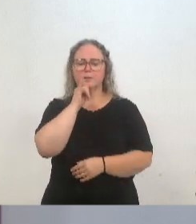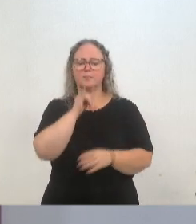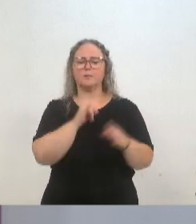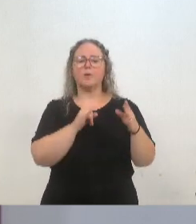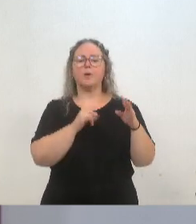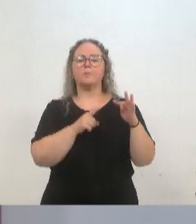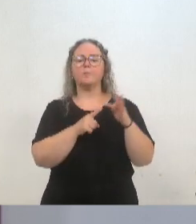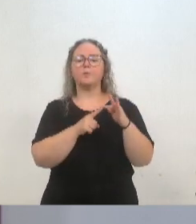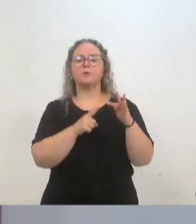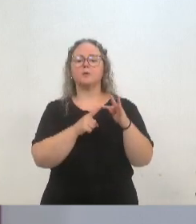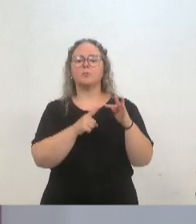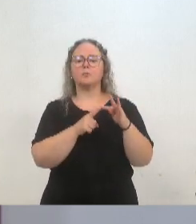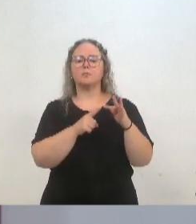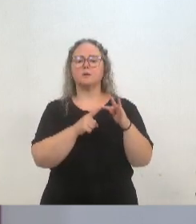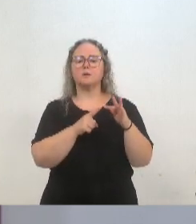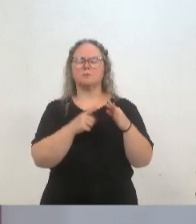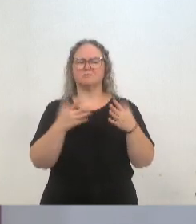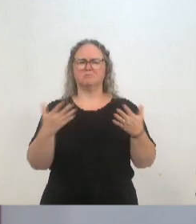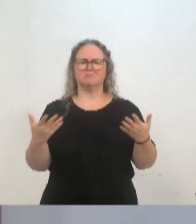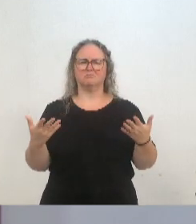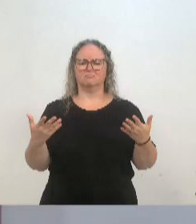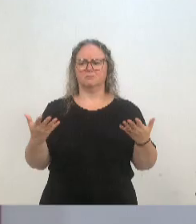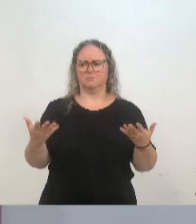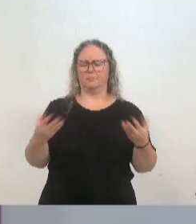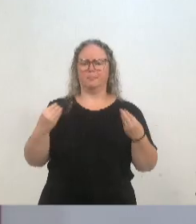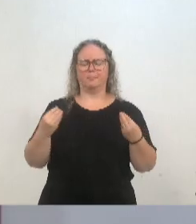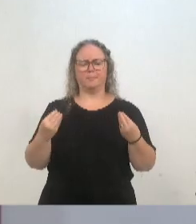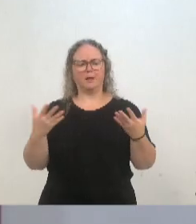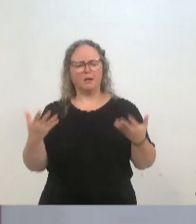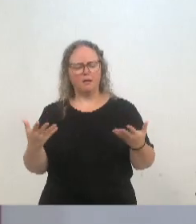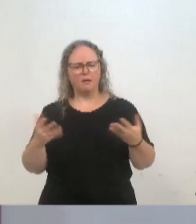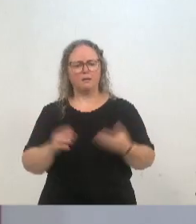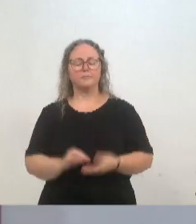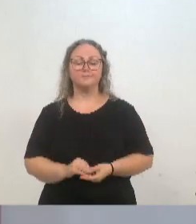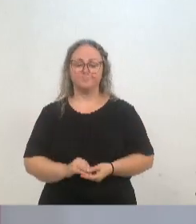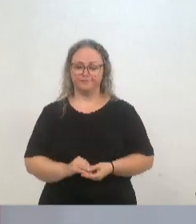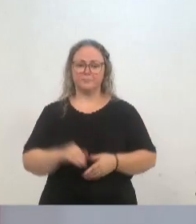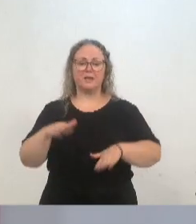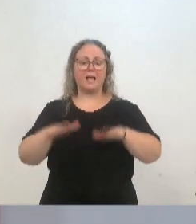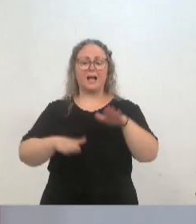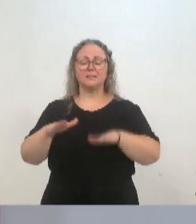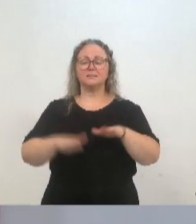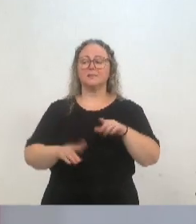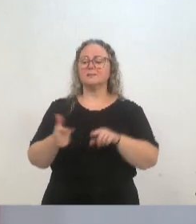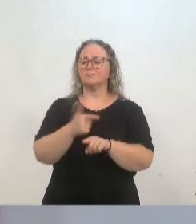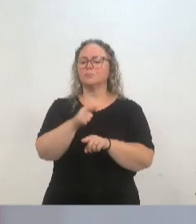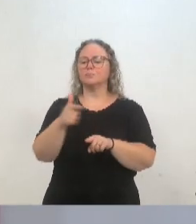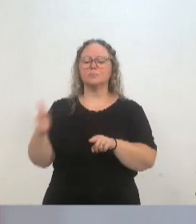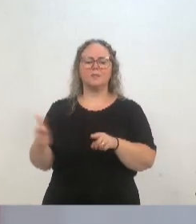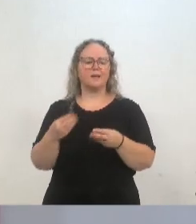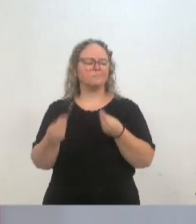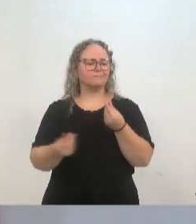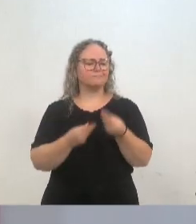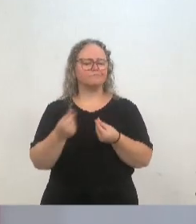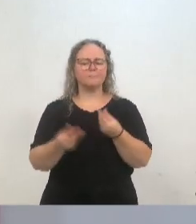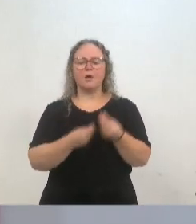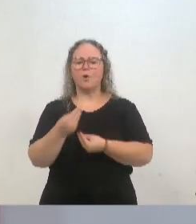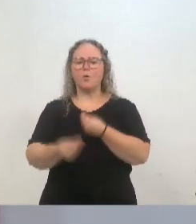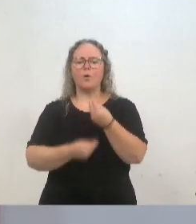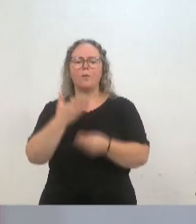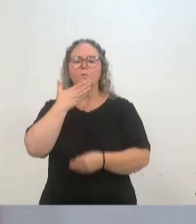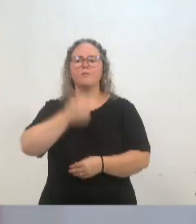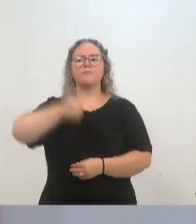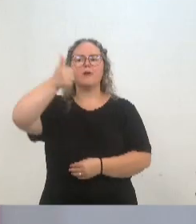me parece uma insanidade. Tanto é que, muitas vezes, não é encontrado um objeto de execução propriamente dita de melhoria